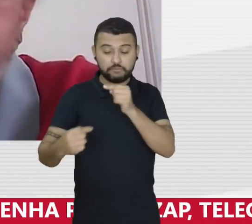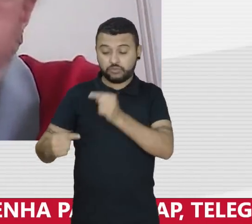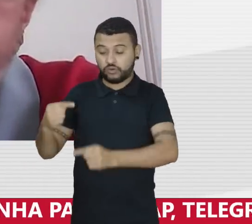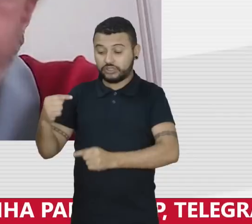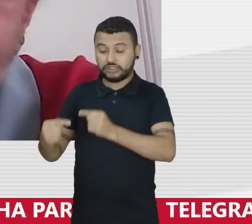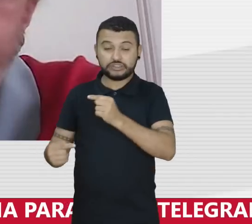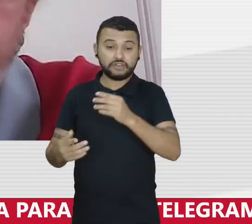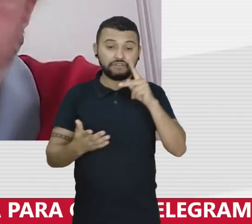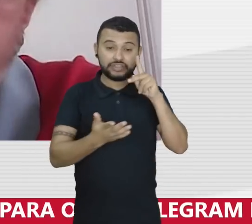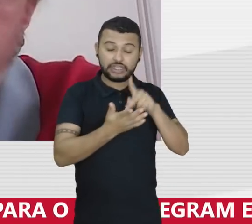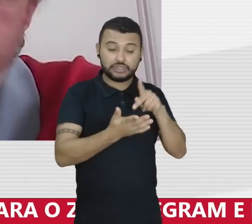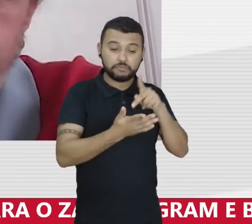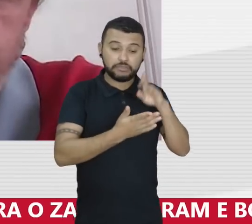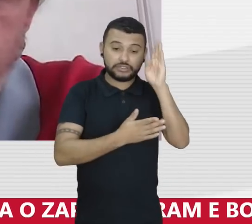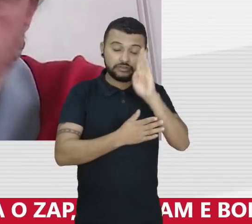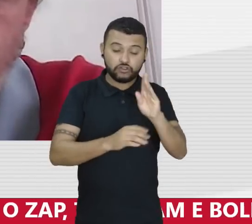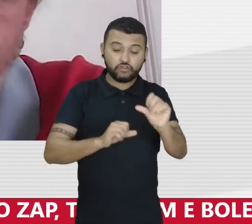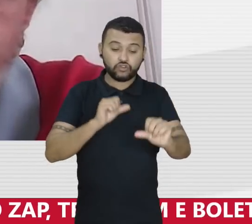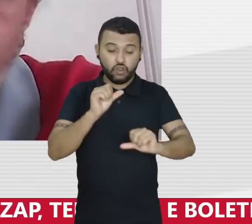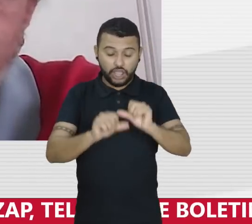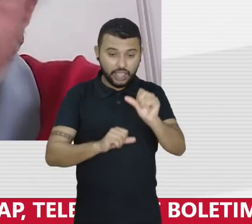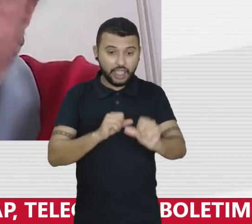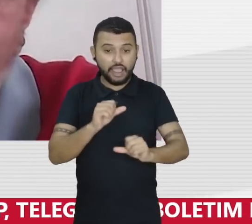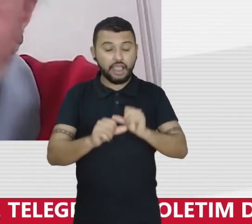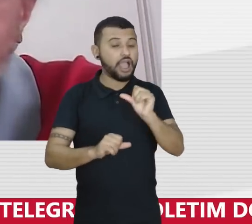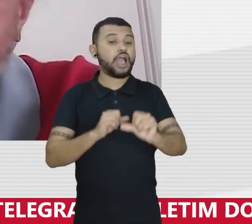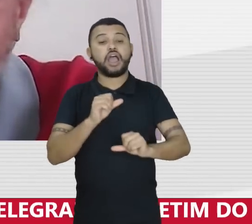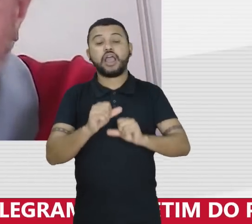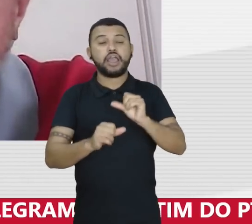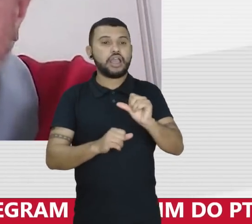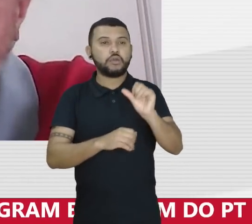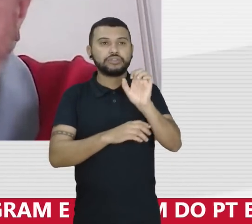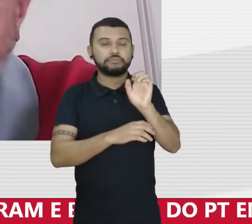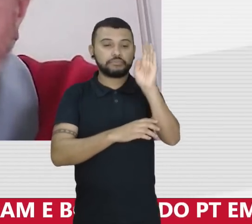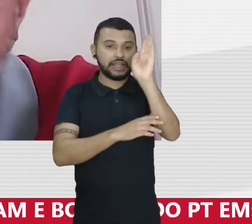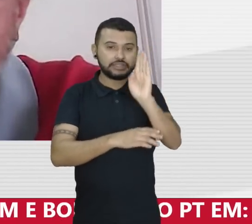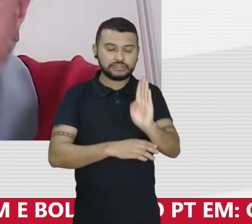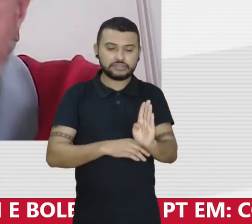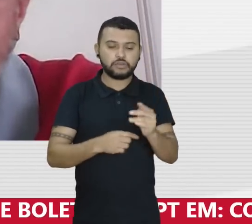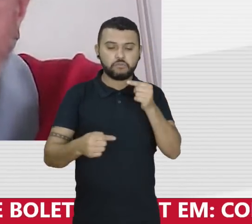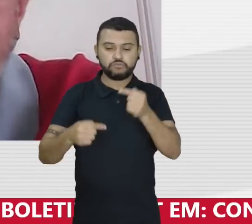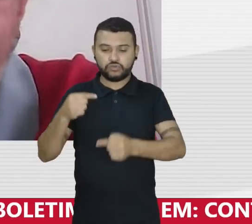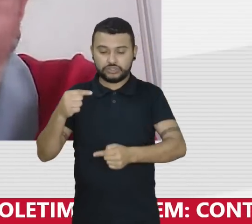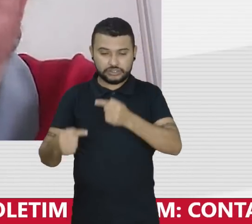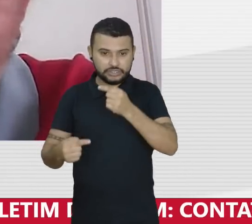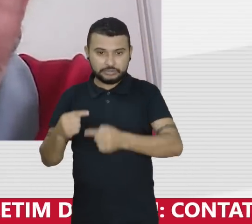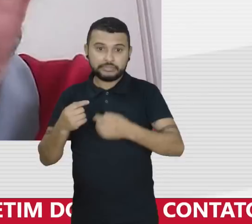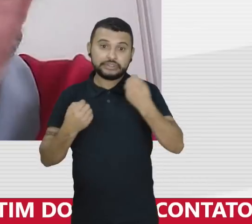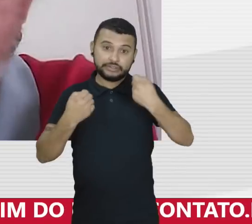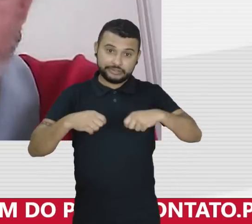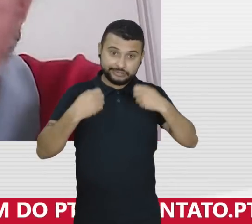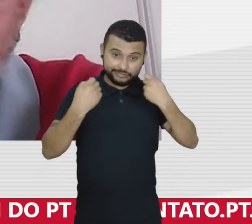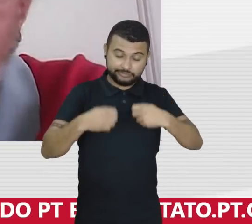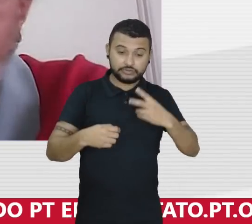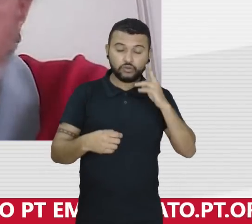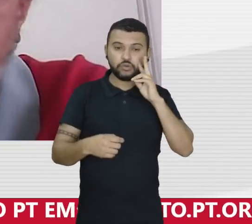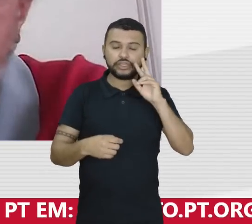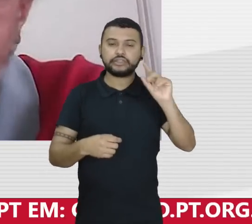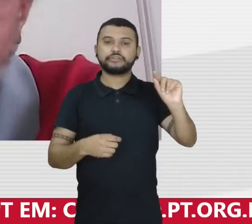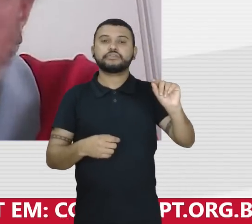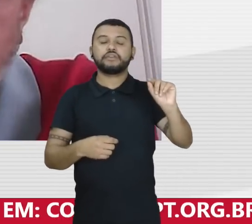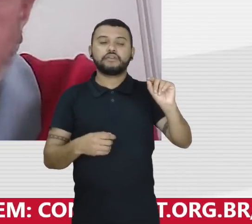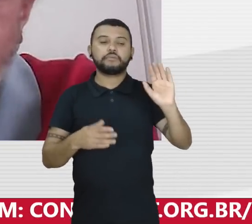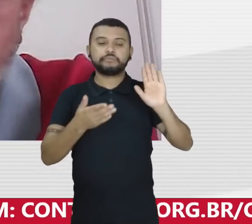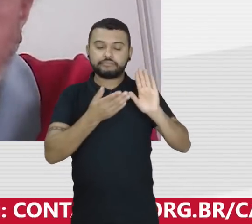no país, que signifique uma reforma do Estado brasileiro, em última análise, ela possa estar fora da